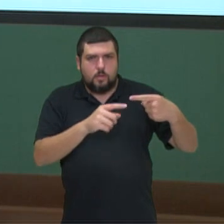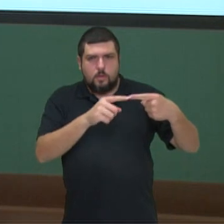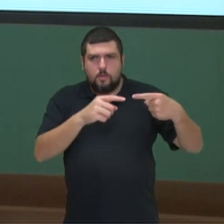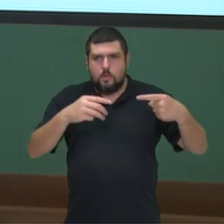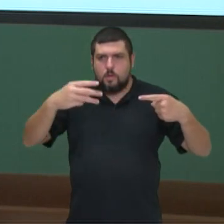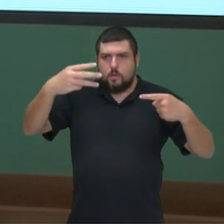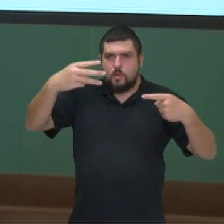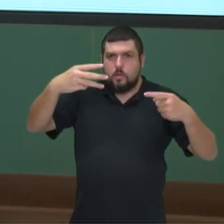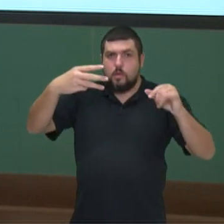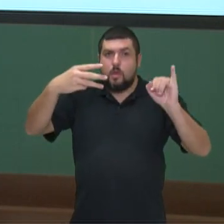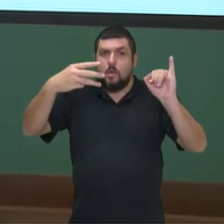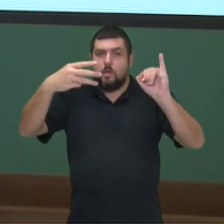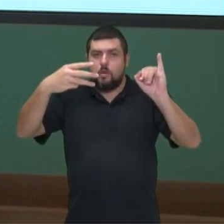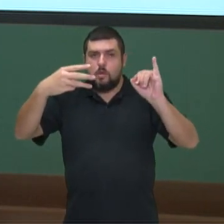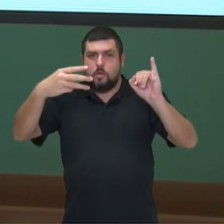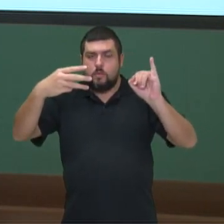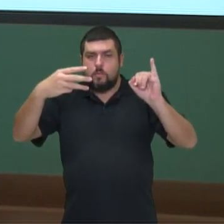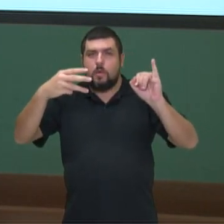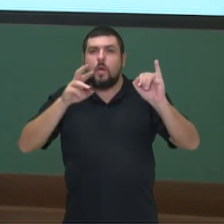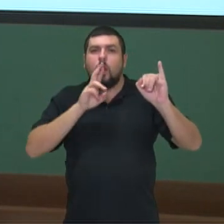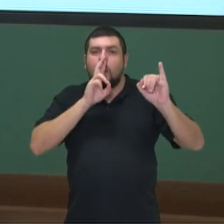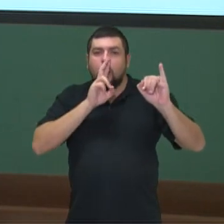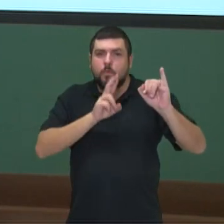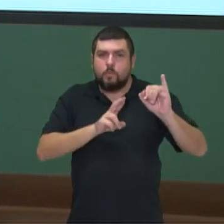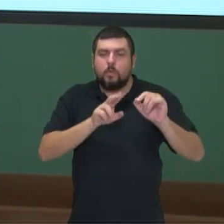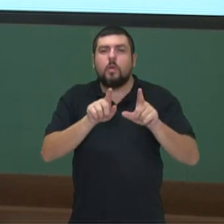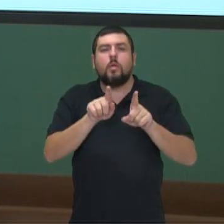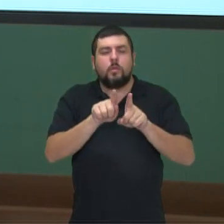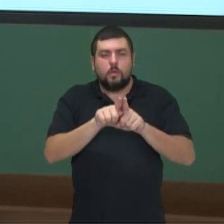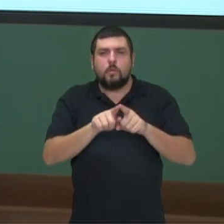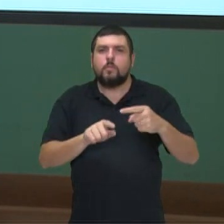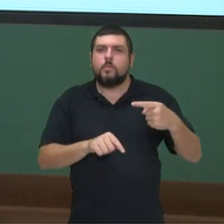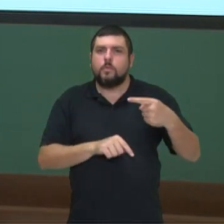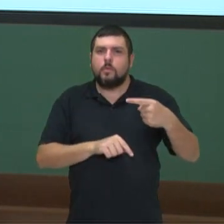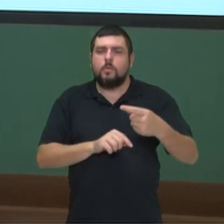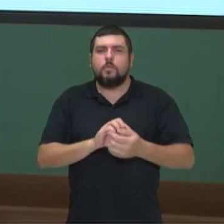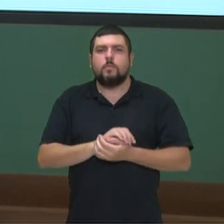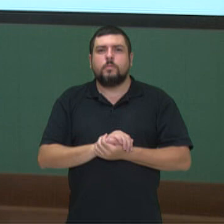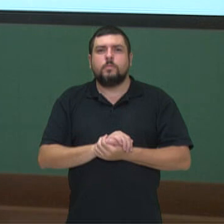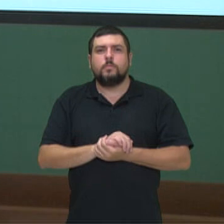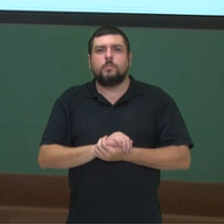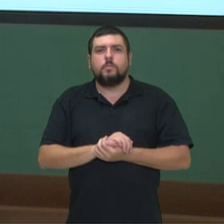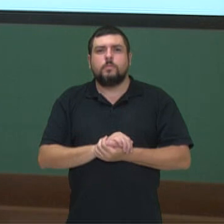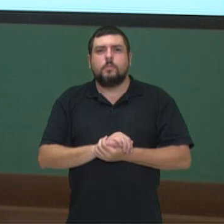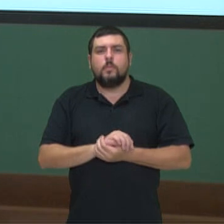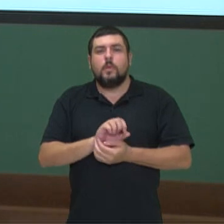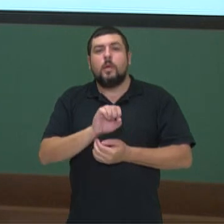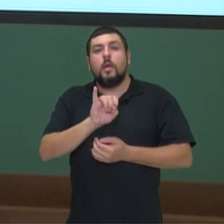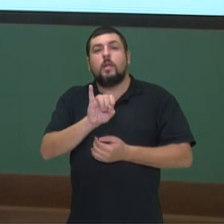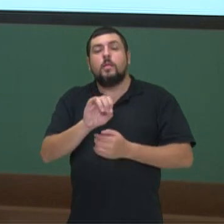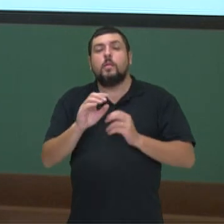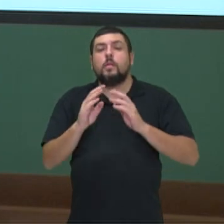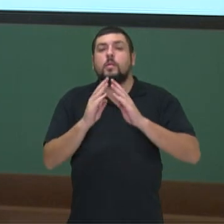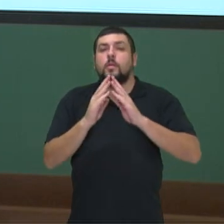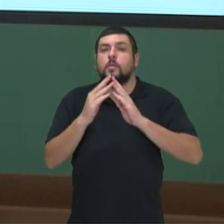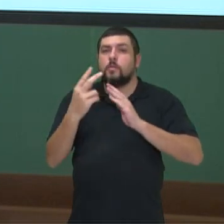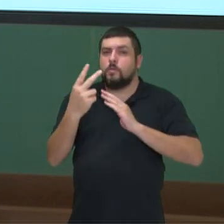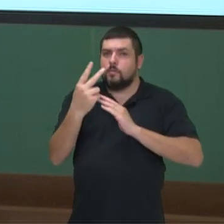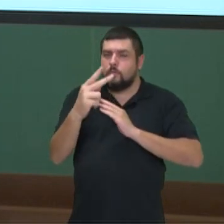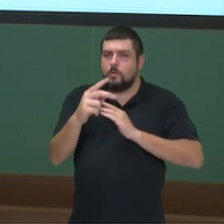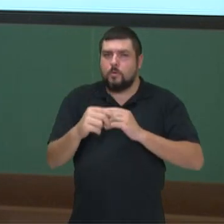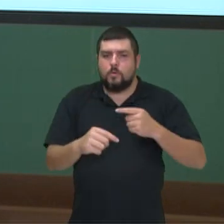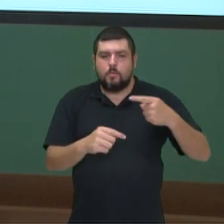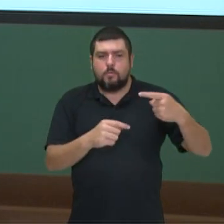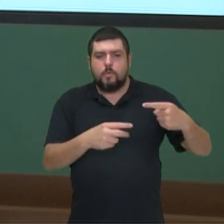ímpar nos dá um resultado negativo também, ok? Ó, se você for fazer aí na sua casa, menos 2